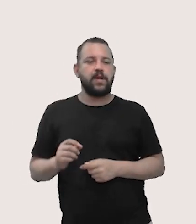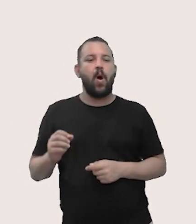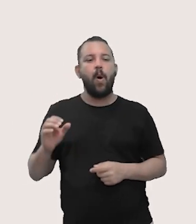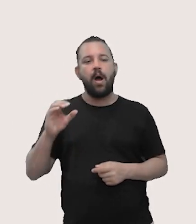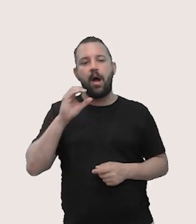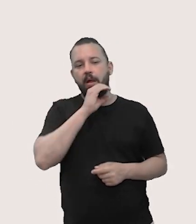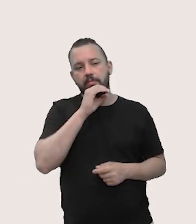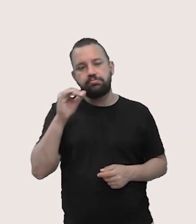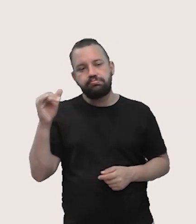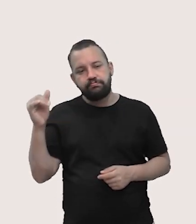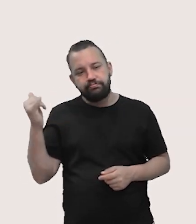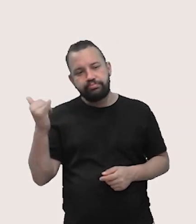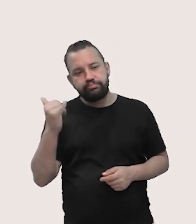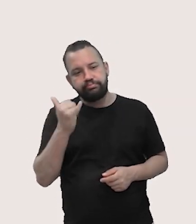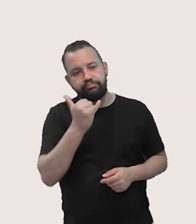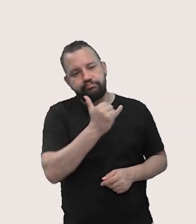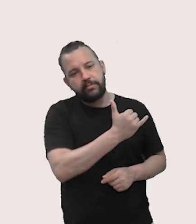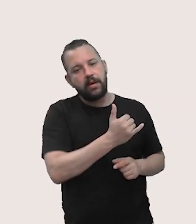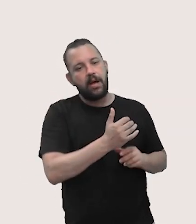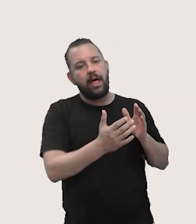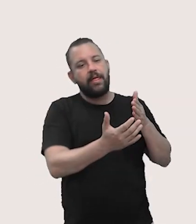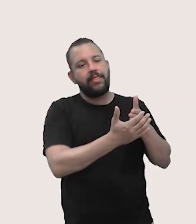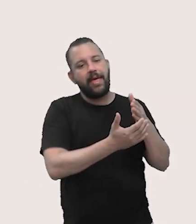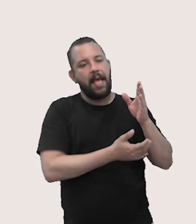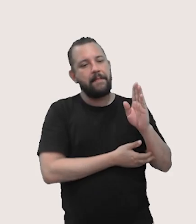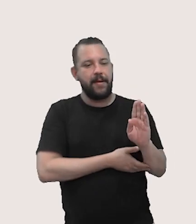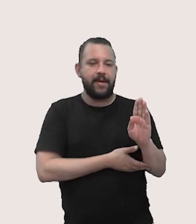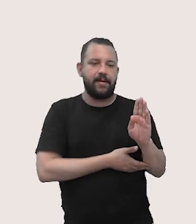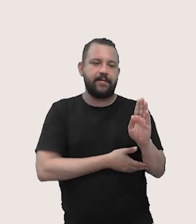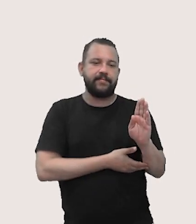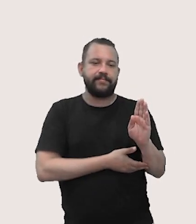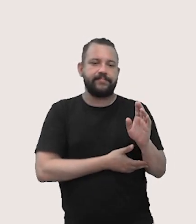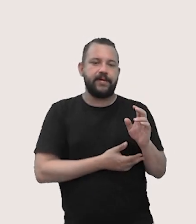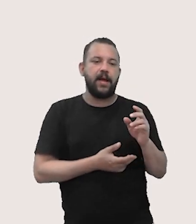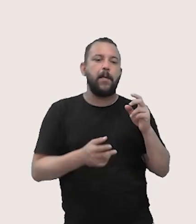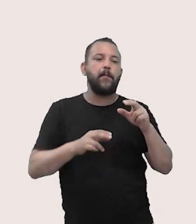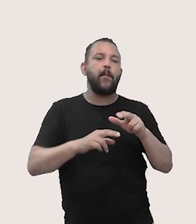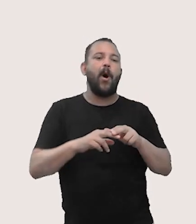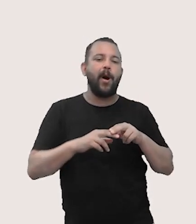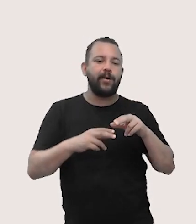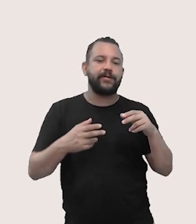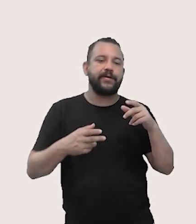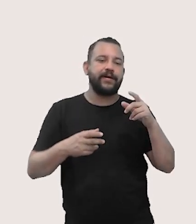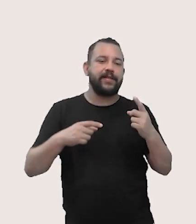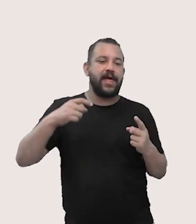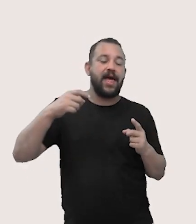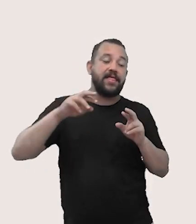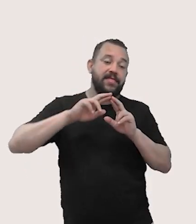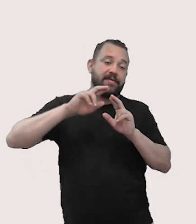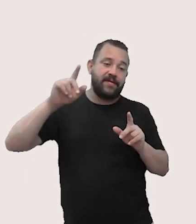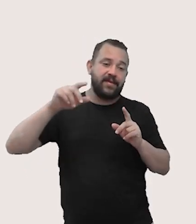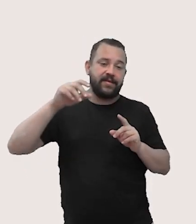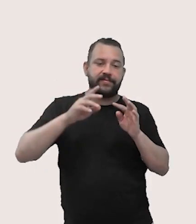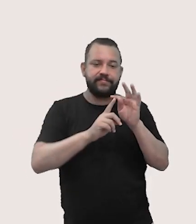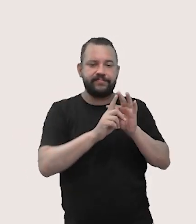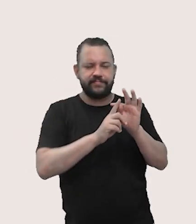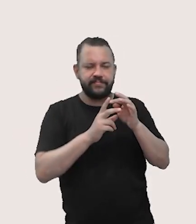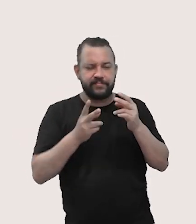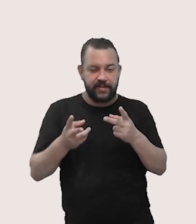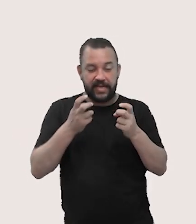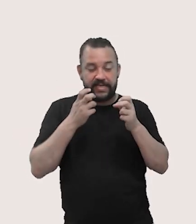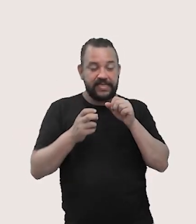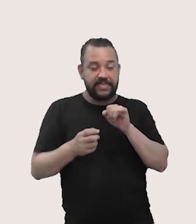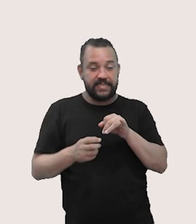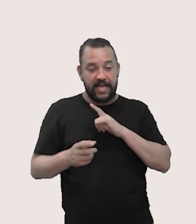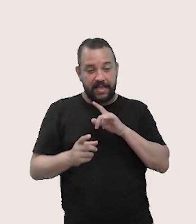sendo transmitido de A para B exatamente por causa da diferença da temperatura. E no momento que essa temperatura ela se tornar